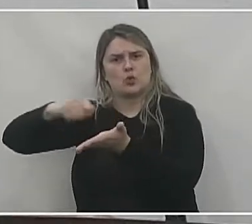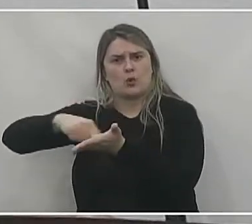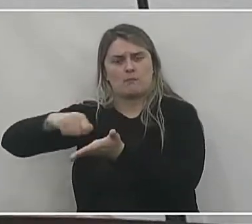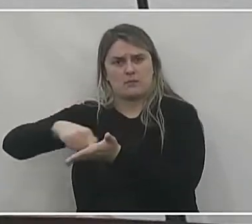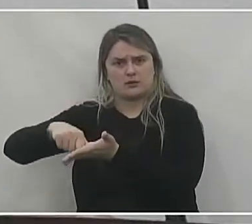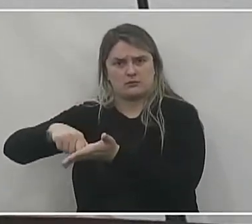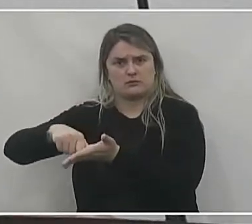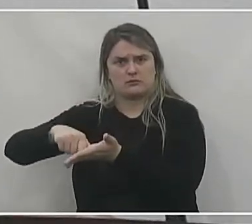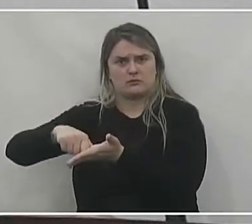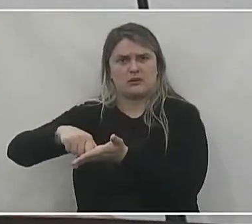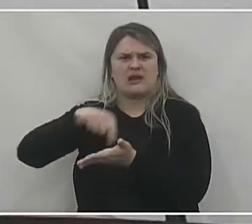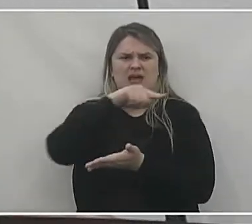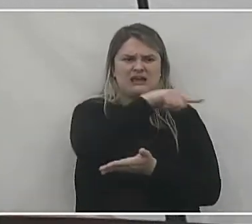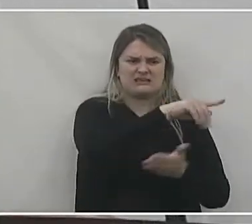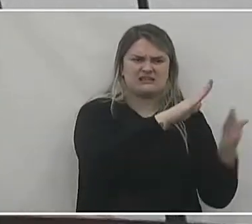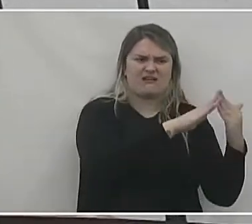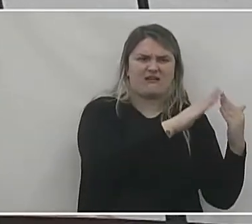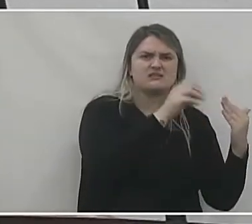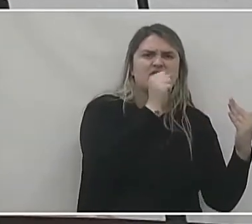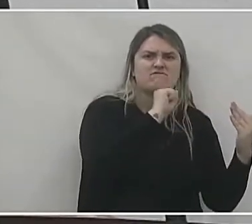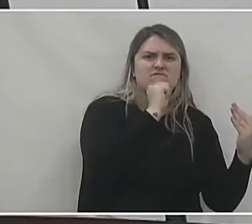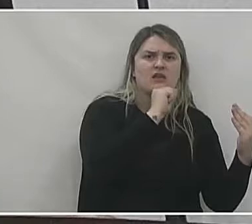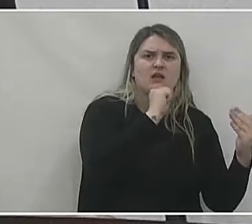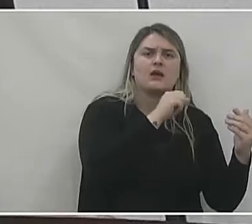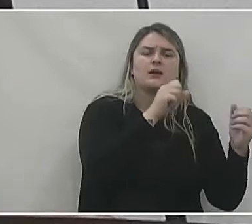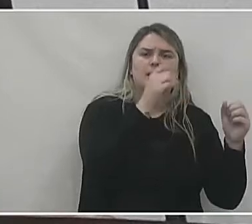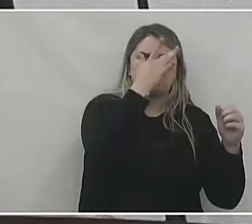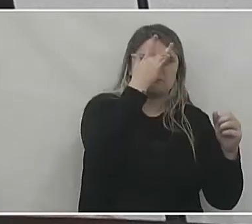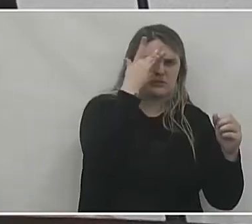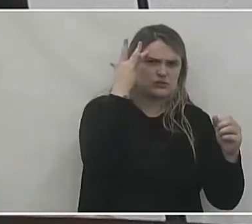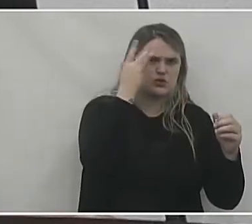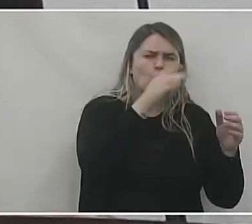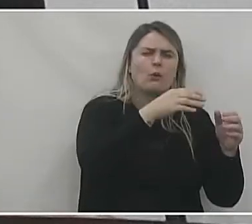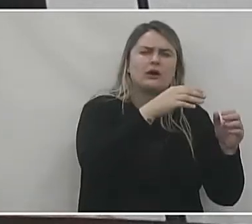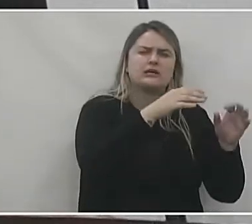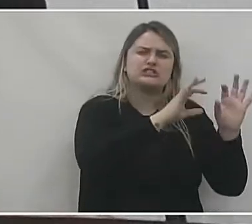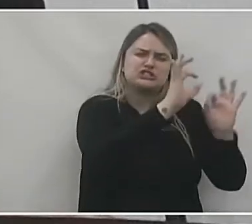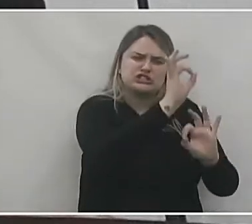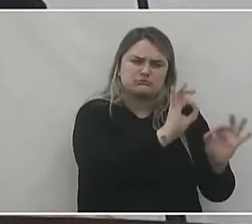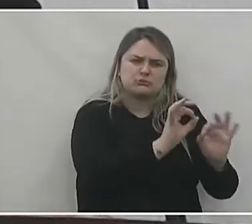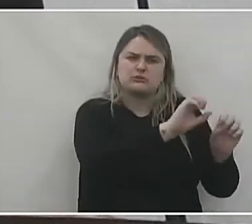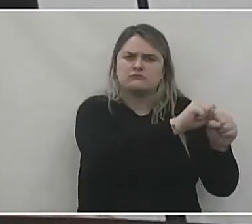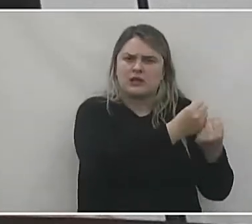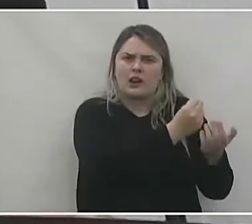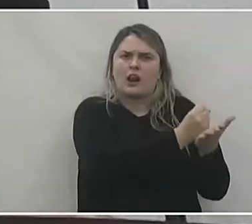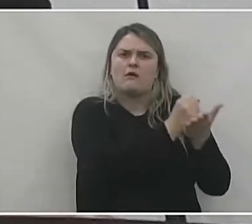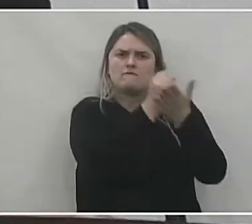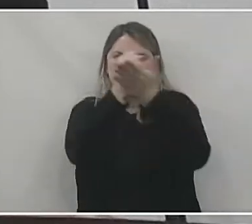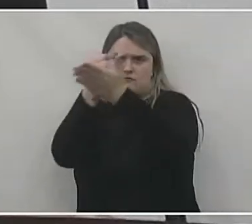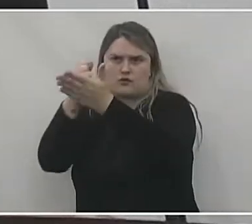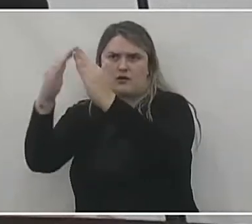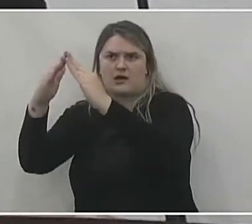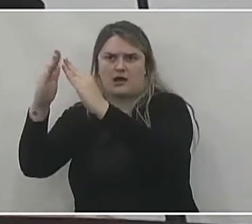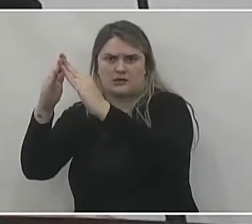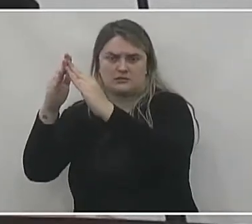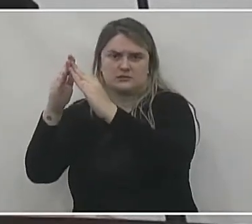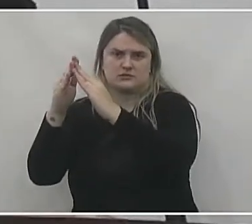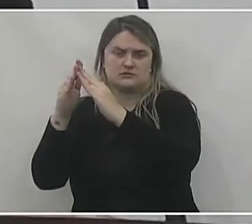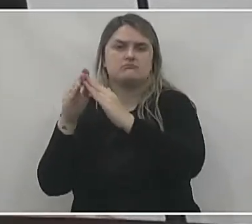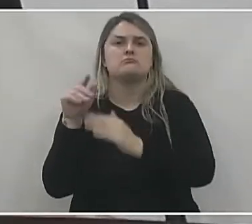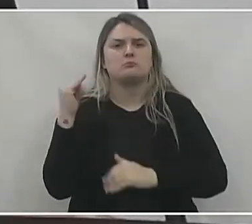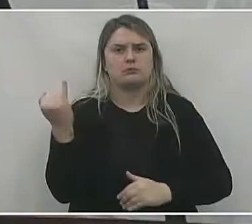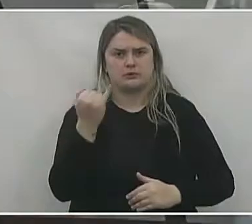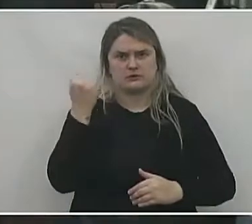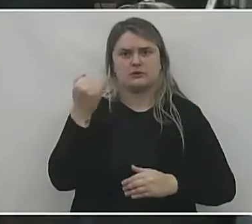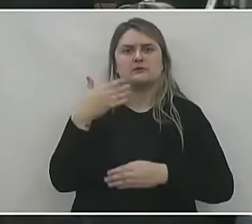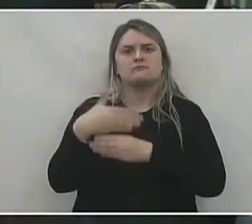aquela casa que estava pendurada em cima do rio, correndo risco de vida, que as crianças caíam dentro d'água e também não ficava bem para a cidade. Mas foi uma